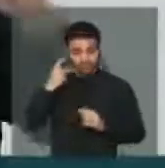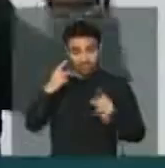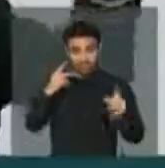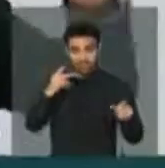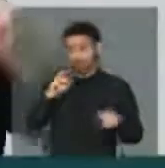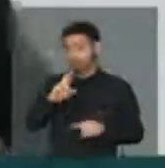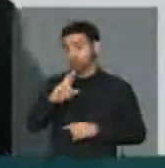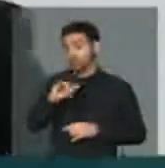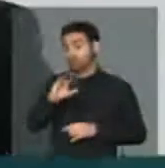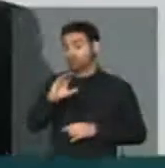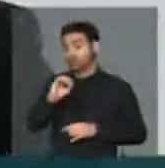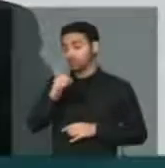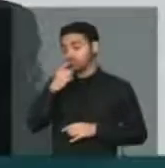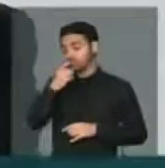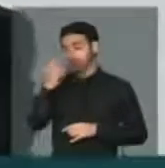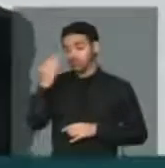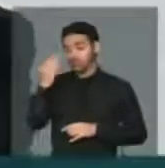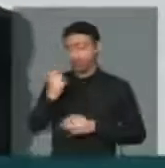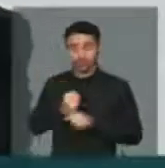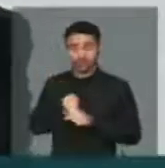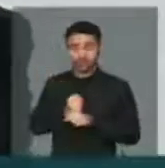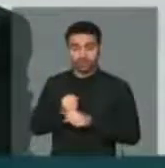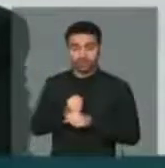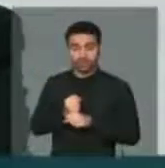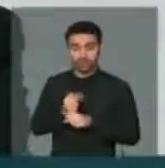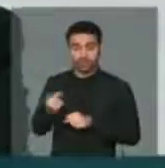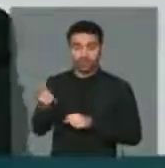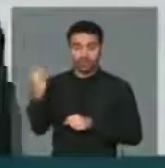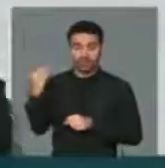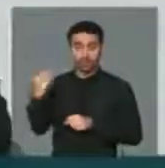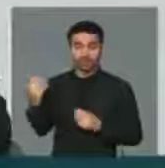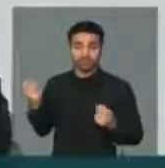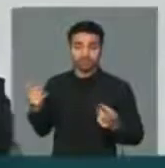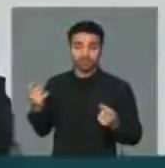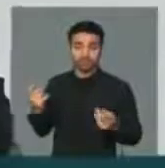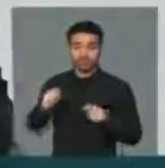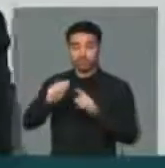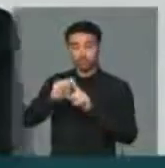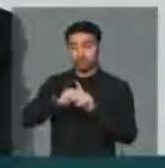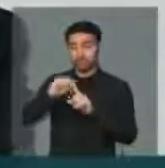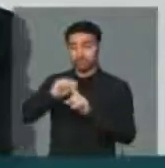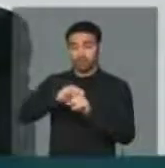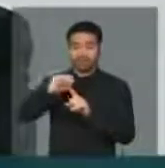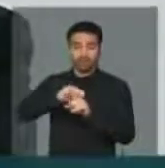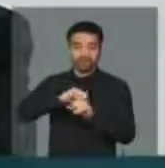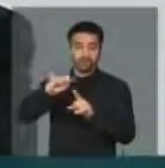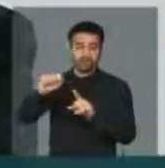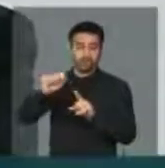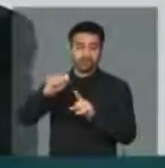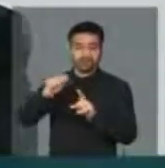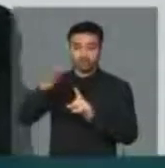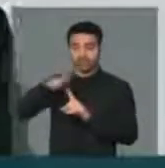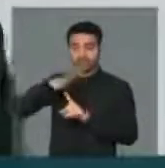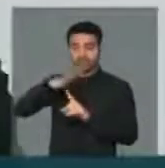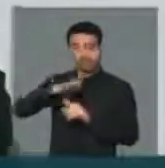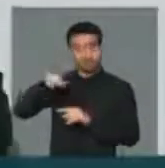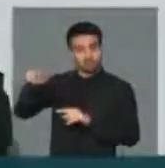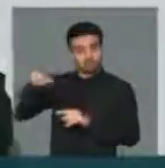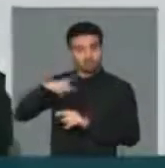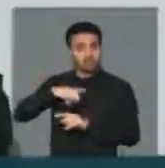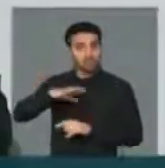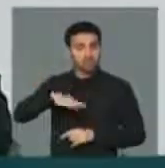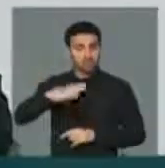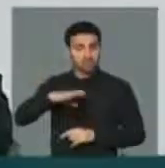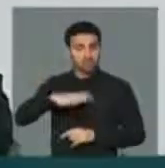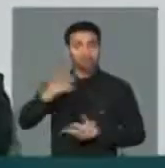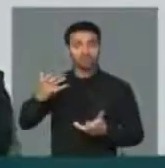que até há poucos anos atrás era um vendedor de banana na feira. Mas ele sonhou, ele ousou em ser vereador no Rio